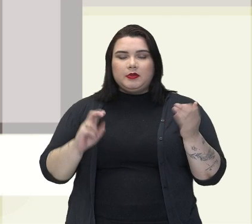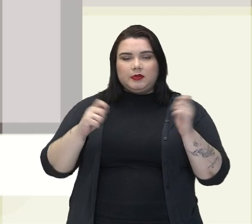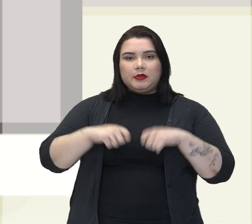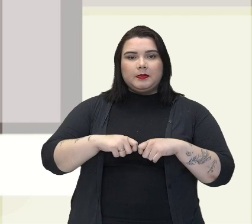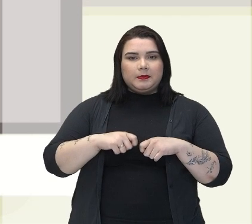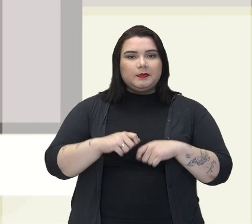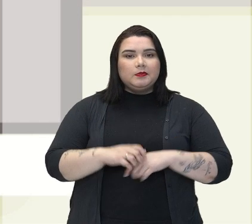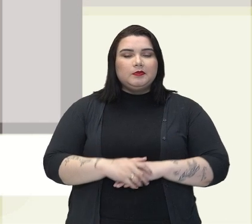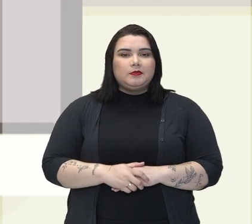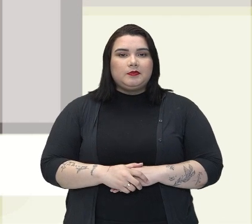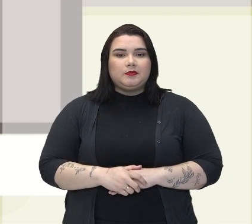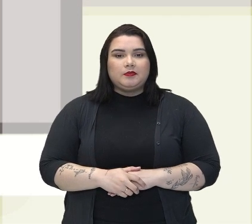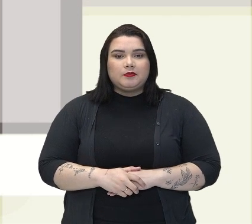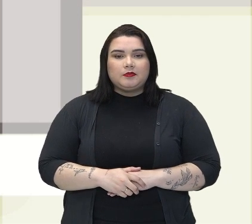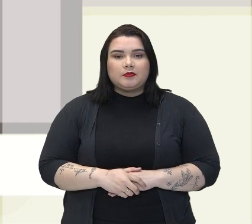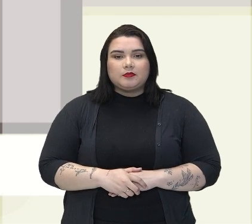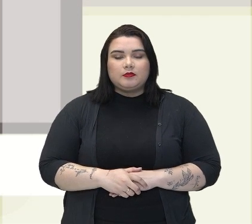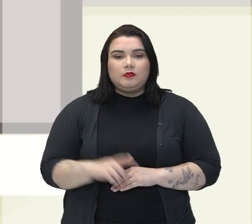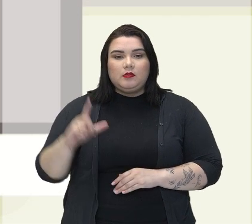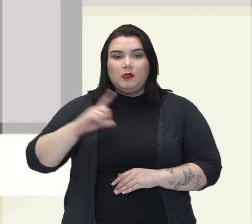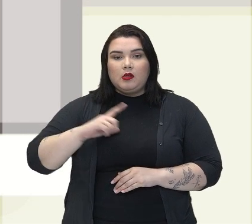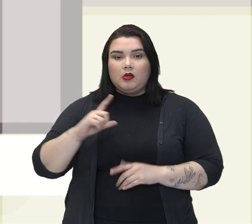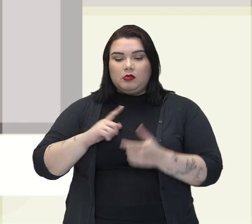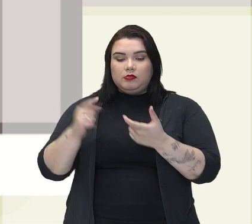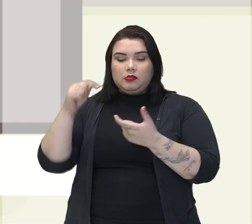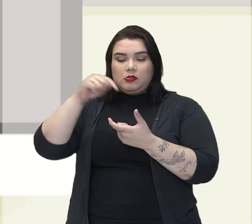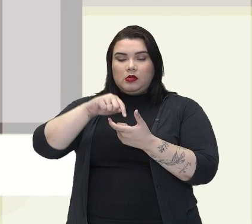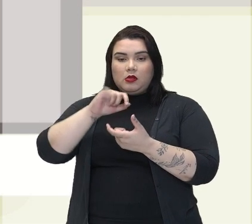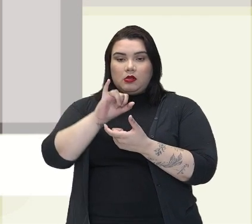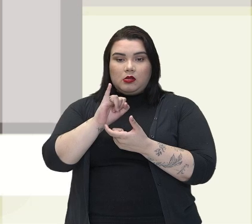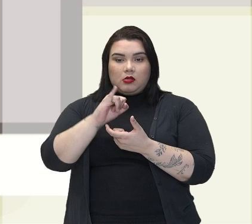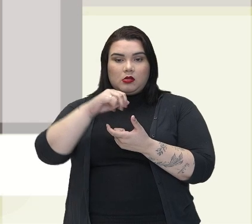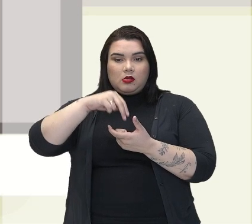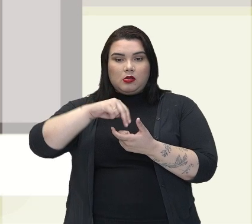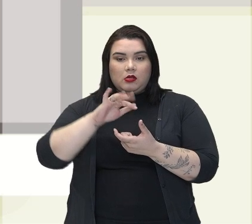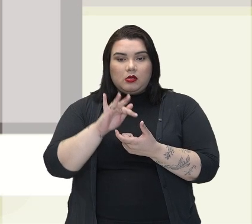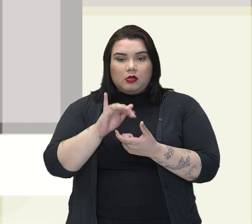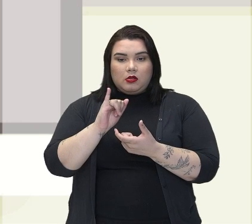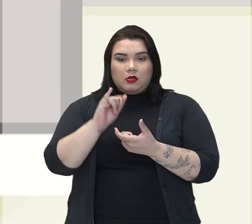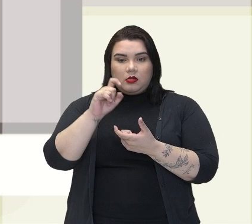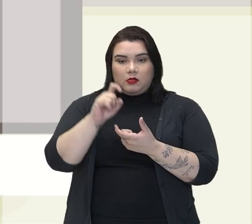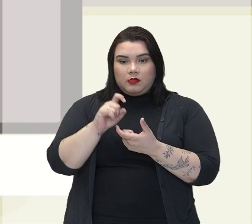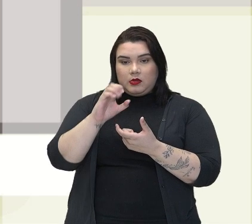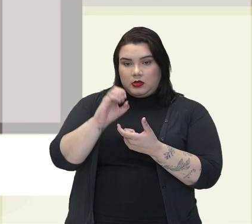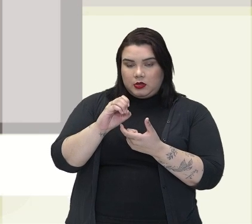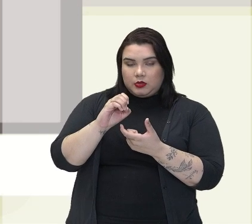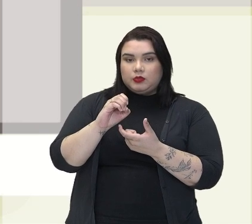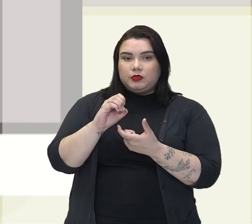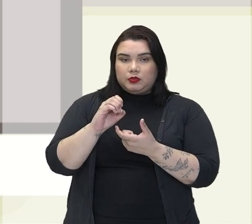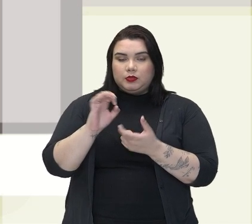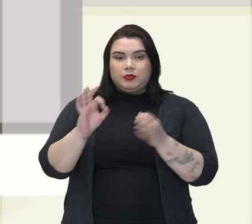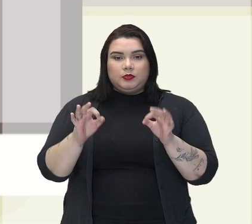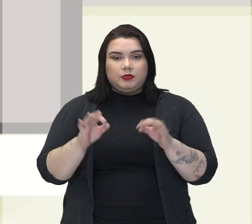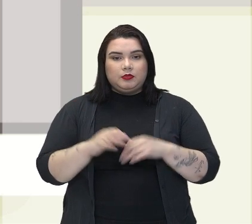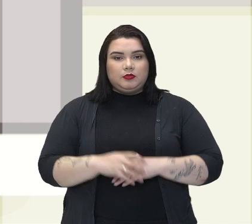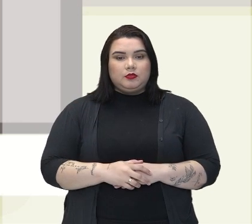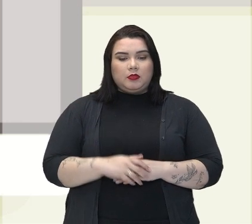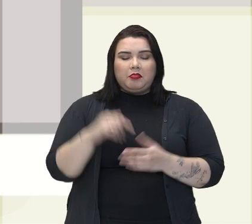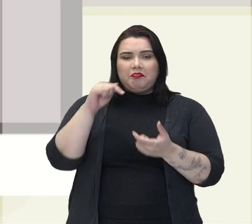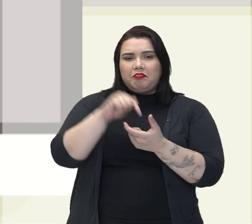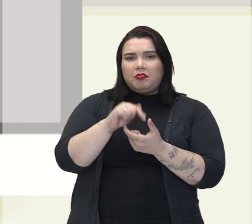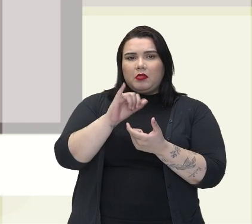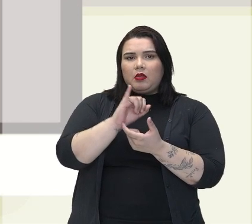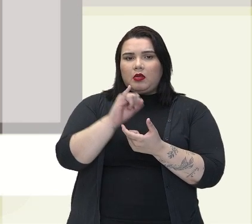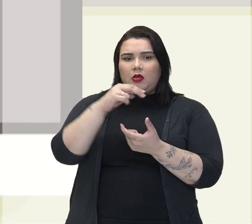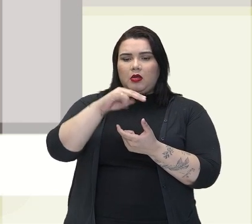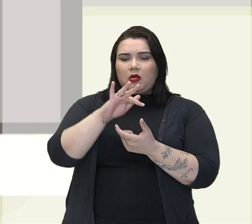tá bom? E aí, eu tenho um infixo que também é conhecido como intermediário. O que é o infixo?